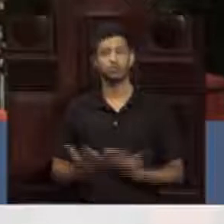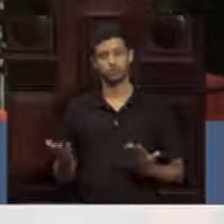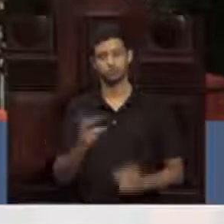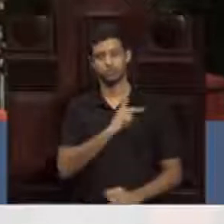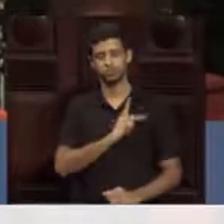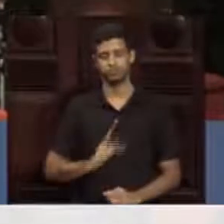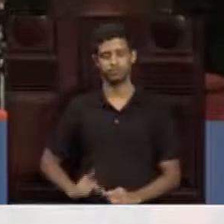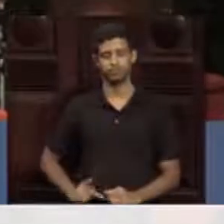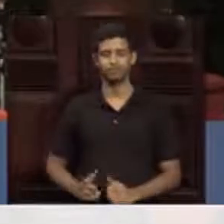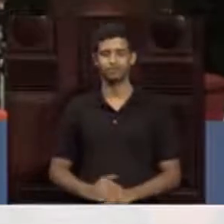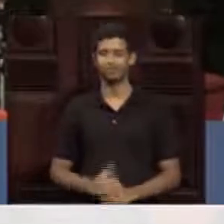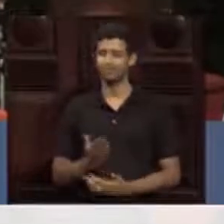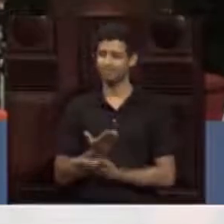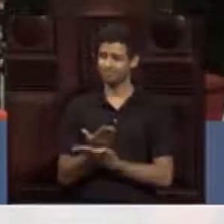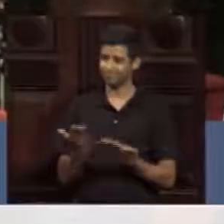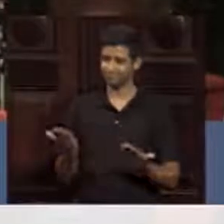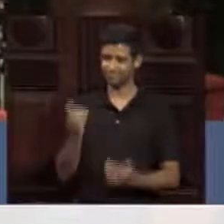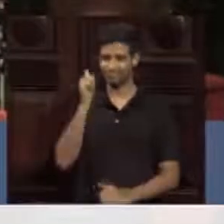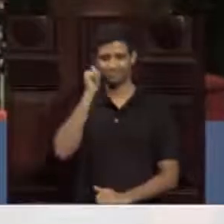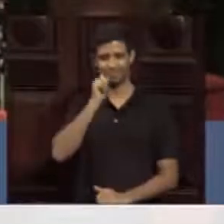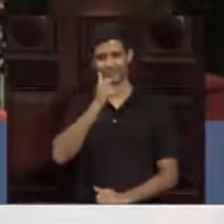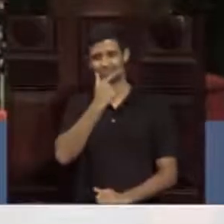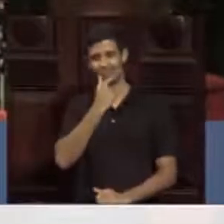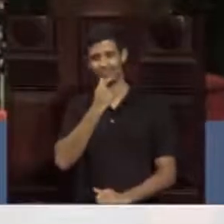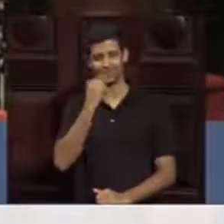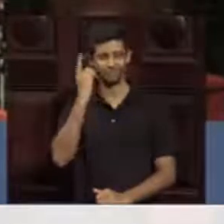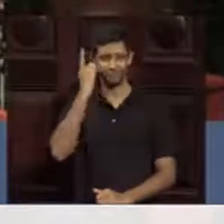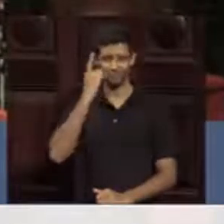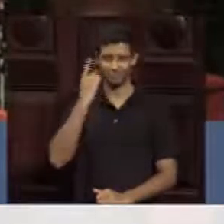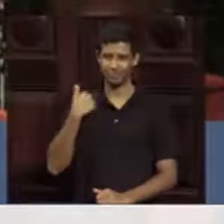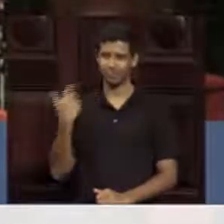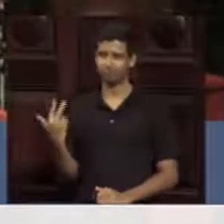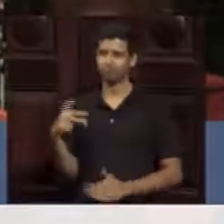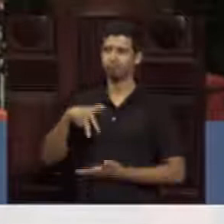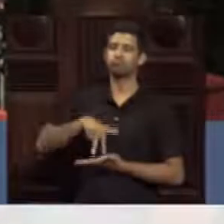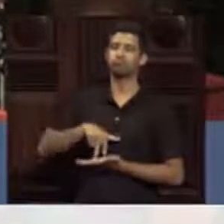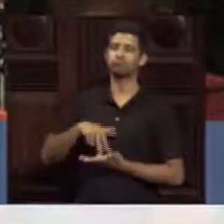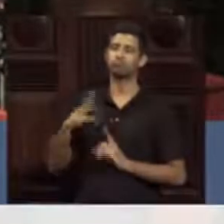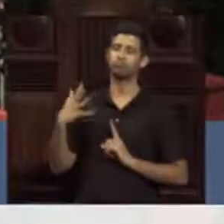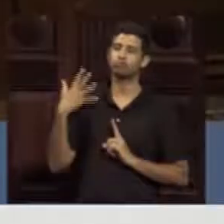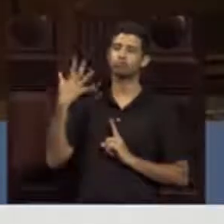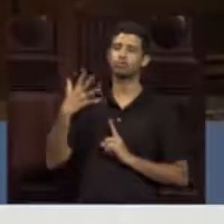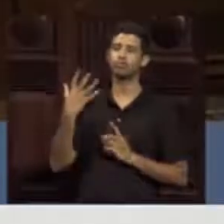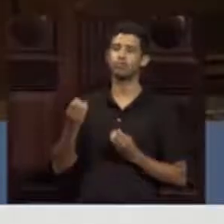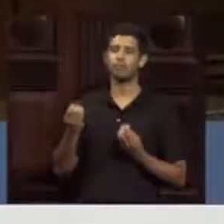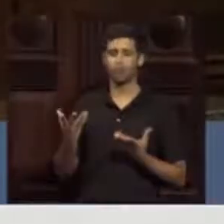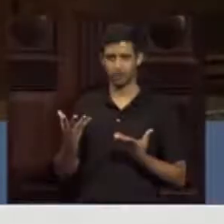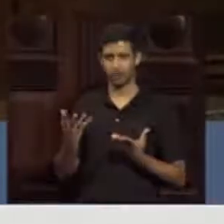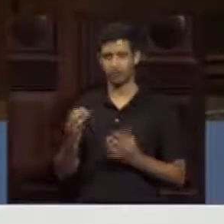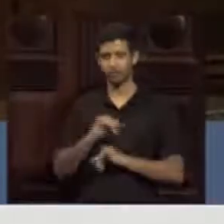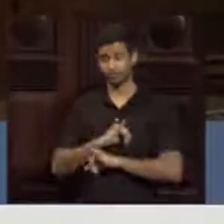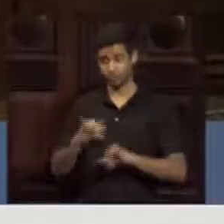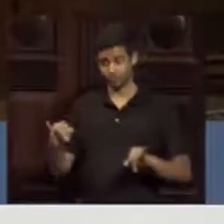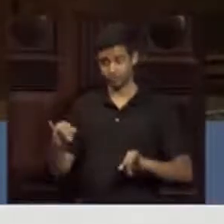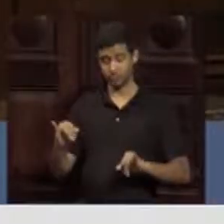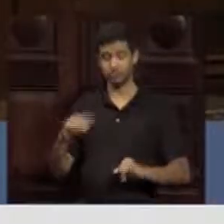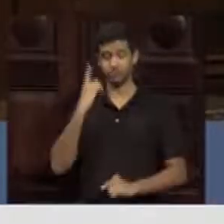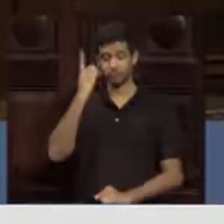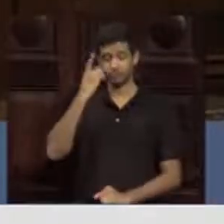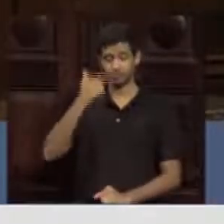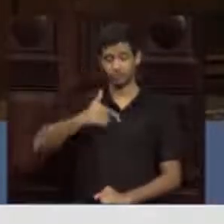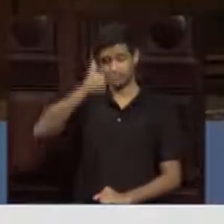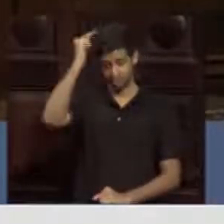Senhor presidente, senhoras e senhores deputados, eu subo aqui a essa tribuna para me somar ao deputado Luiz Paulo e render